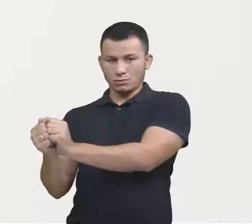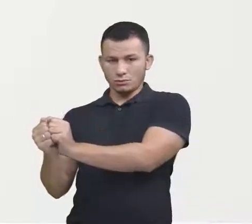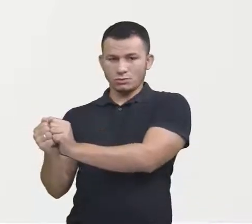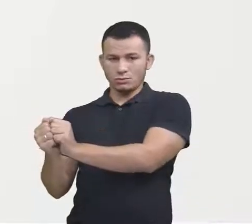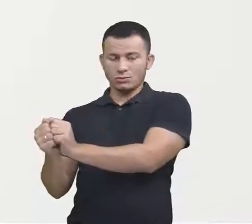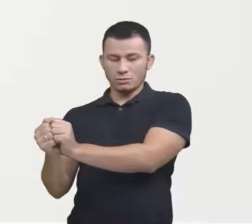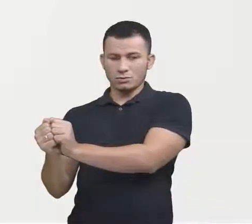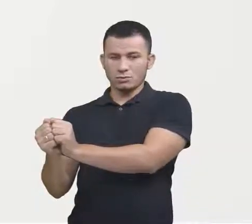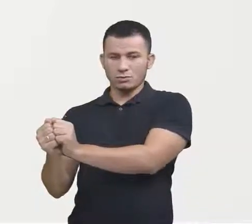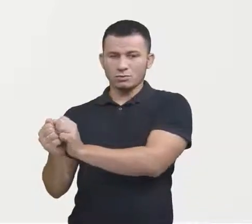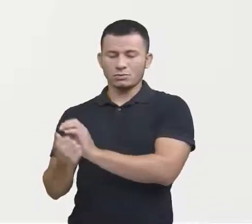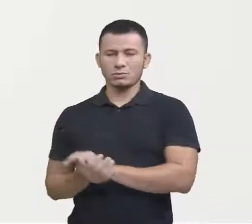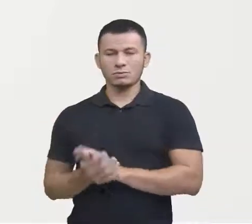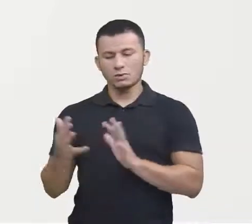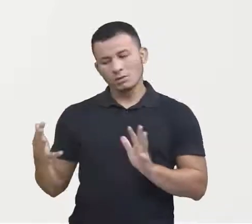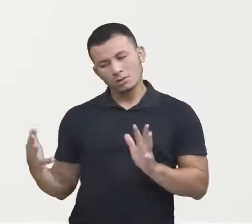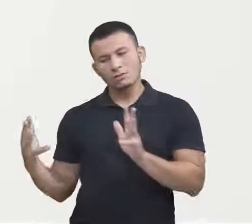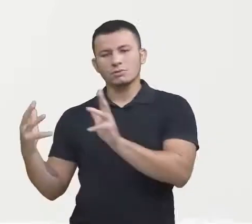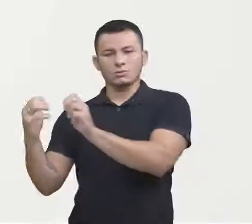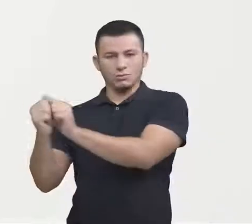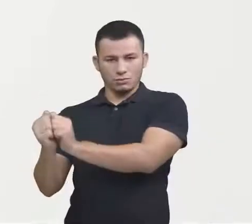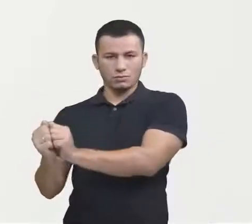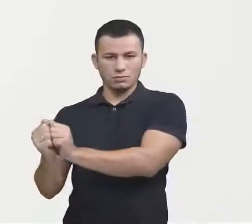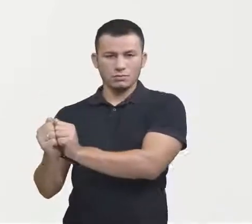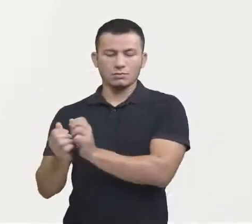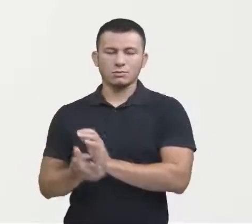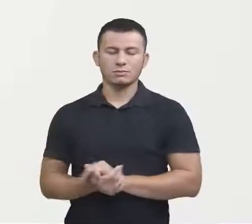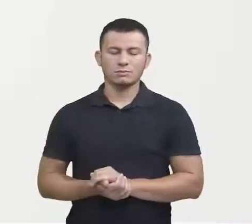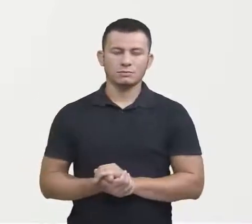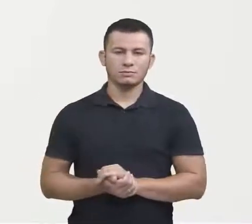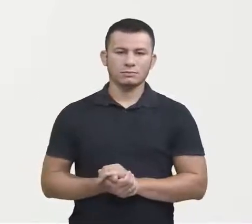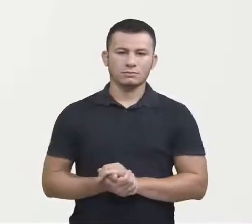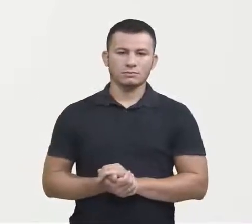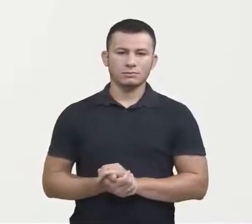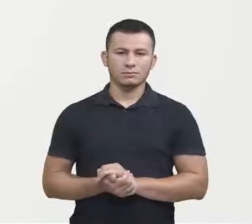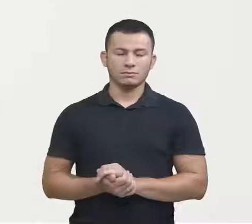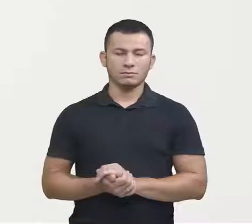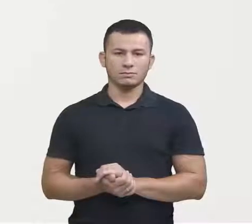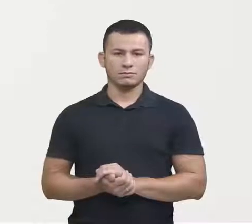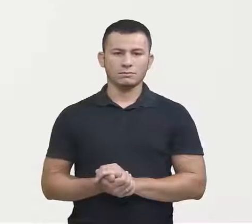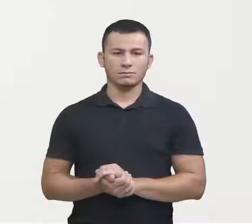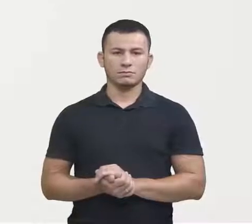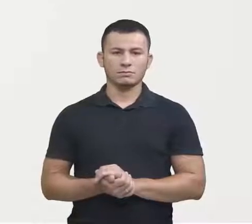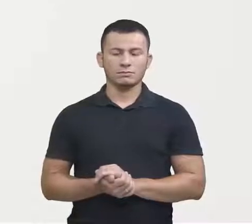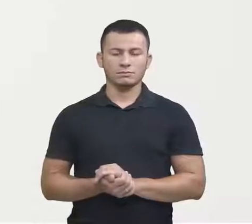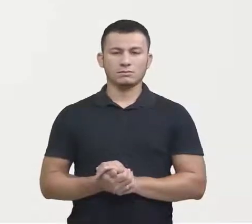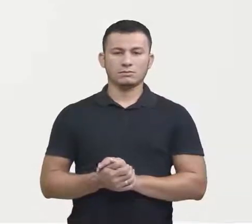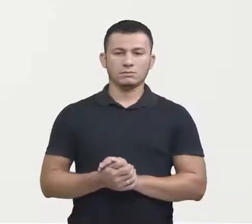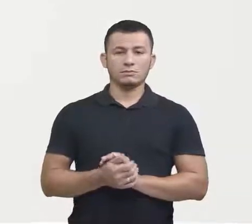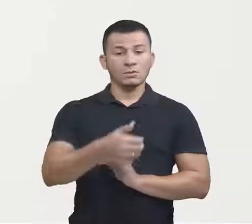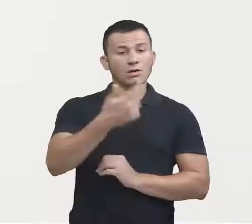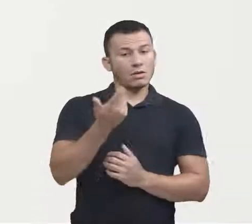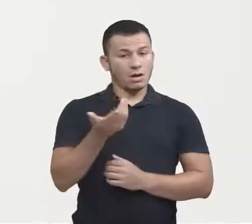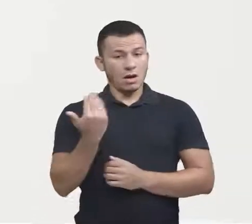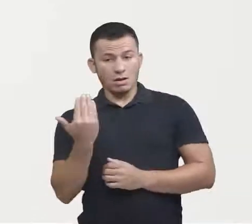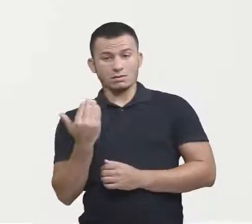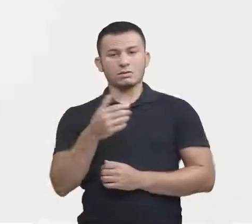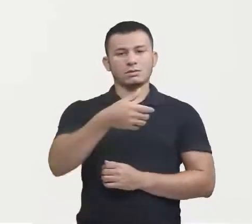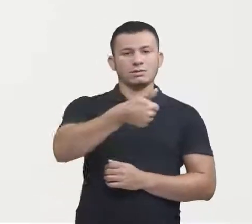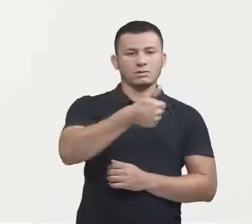eu compus esse número eu tinha e sem